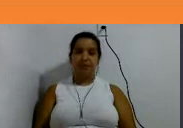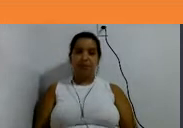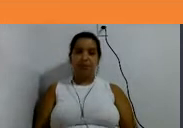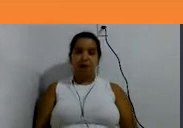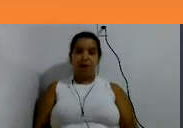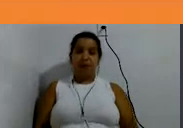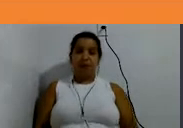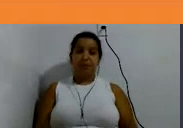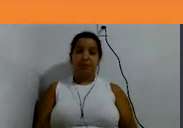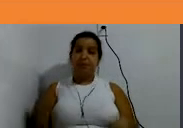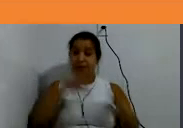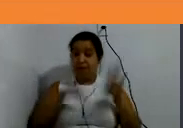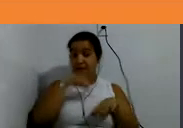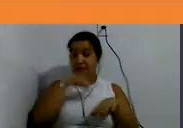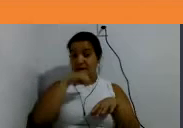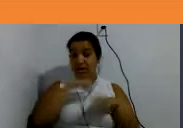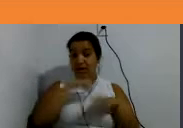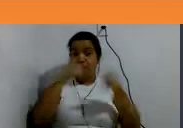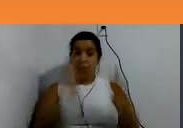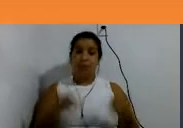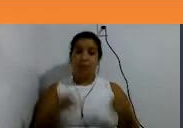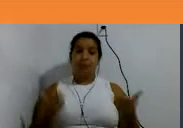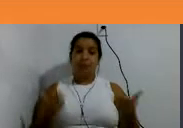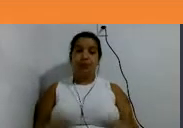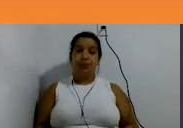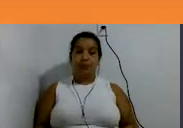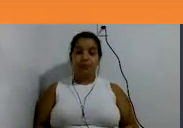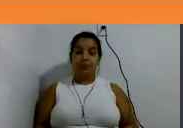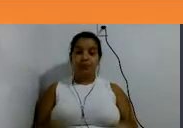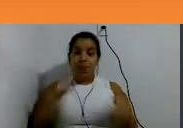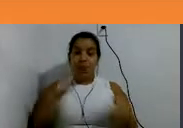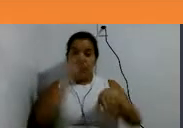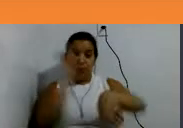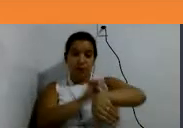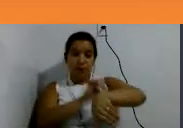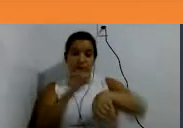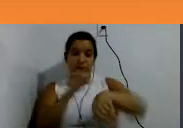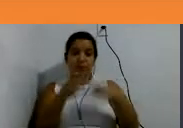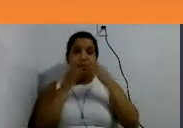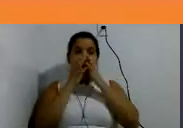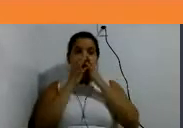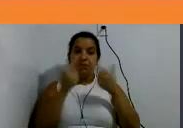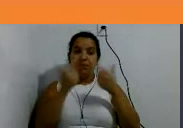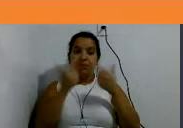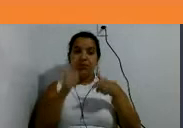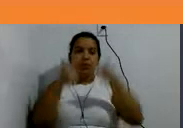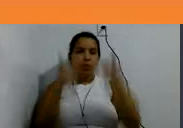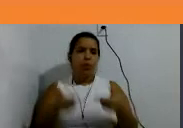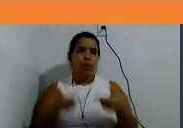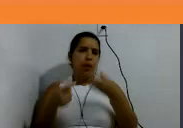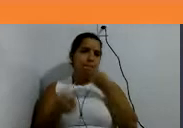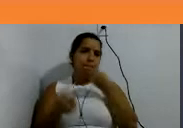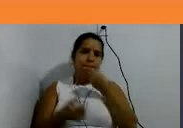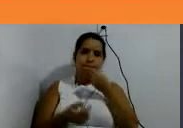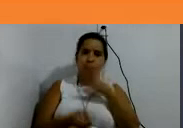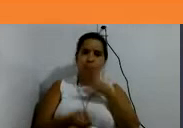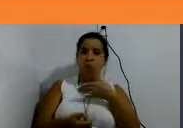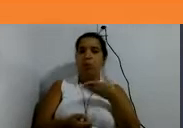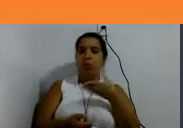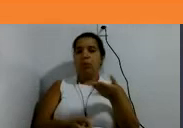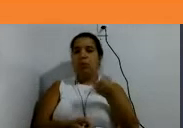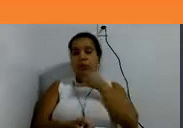tem uma região em que o mosquito ele não tem um ambiente propício para ele,